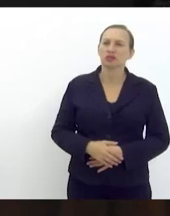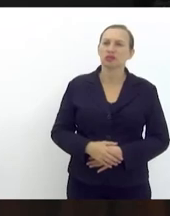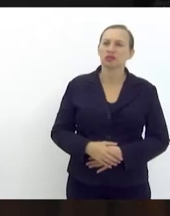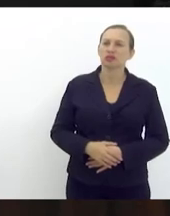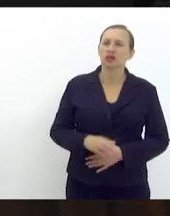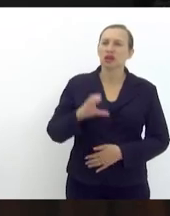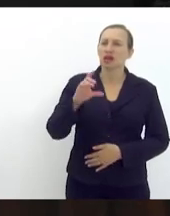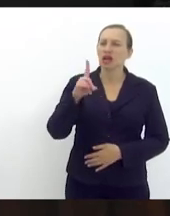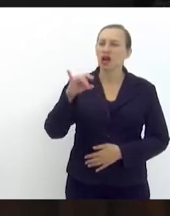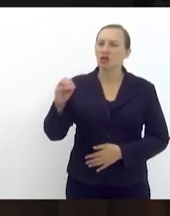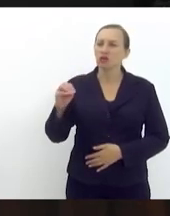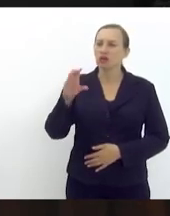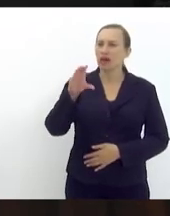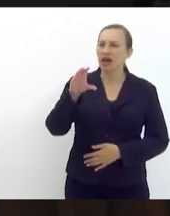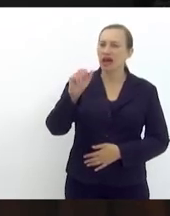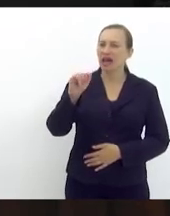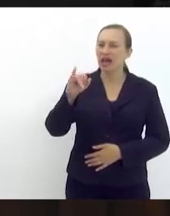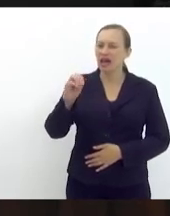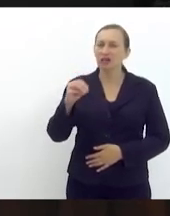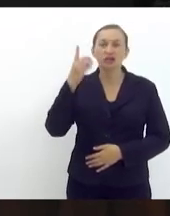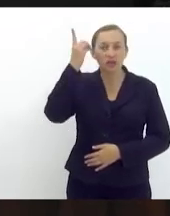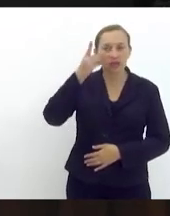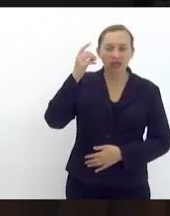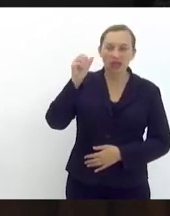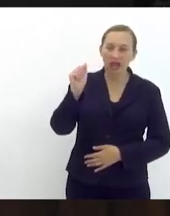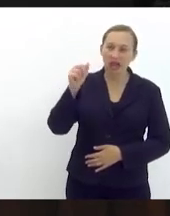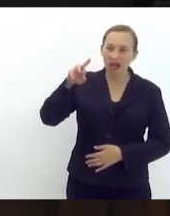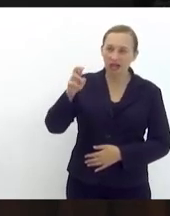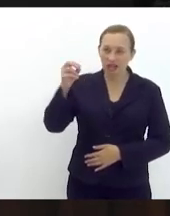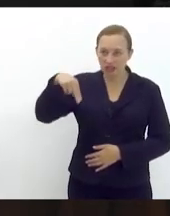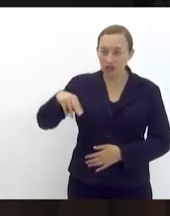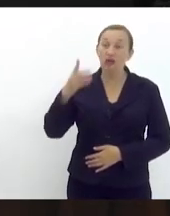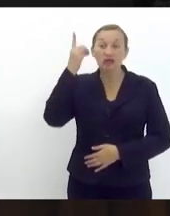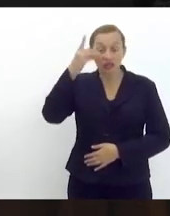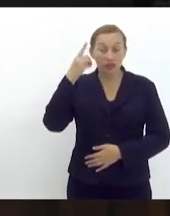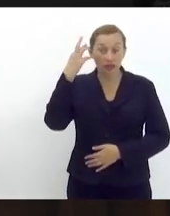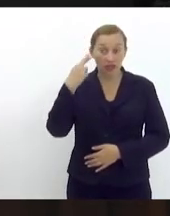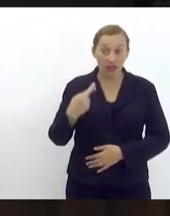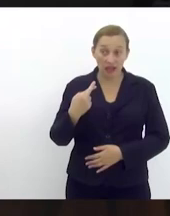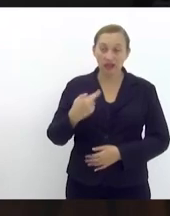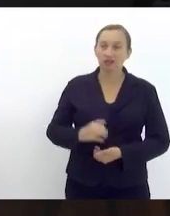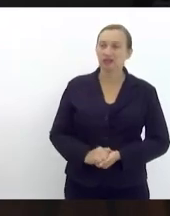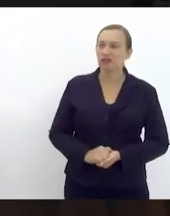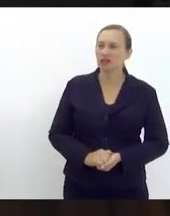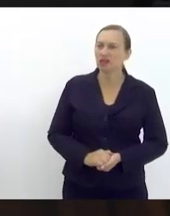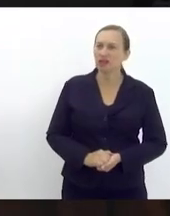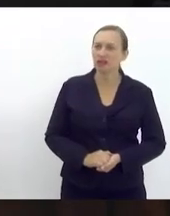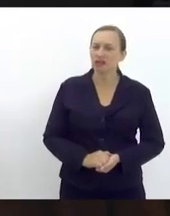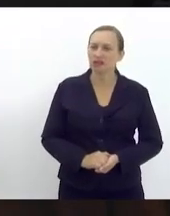Cláudio Caiado Deputado Anderson Moraes deputada Renata Souza